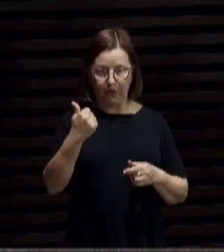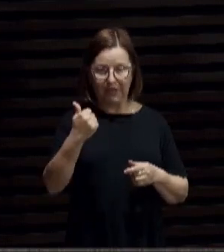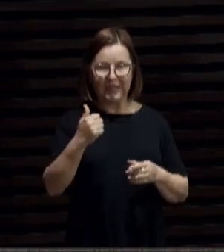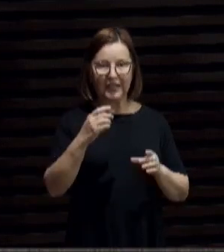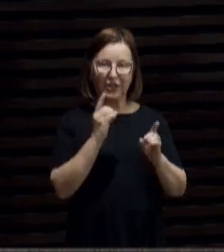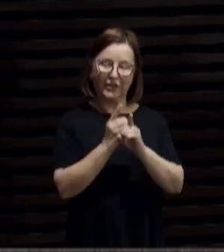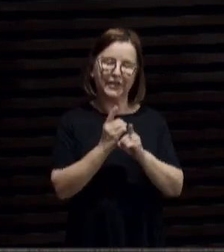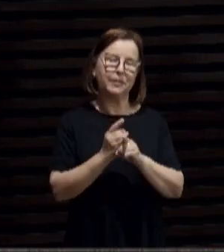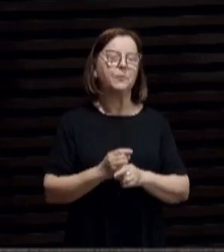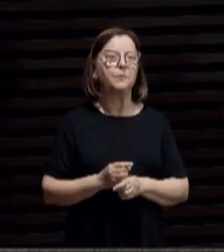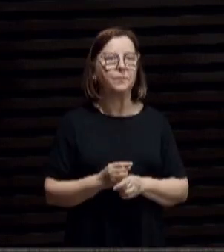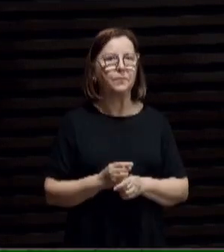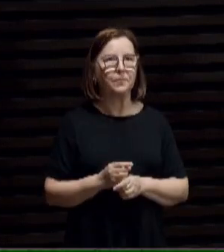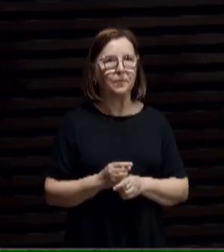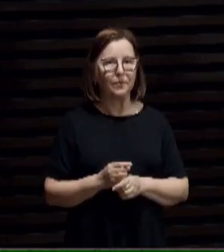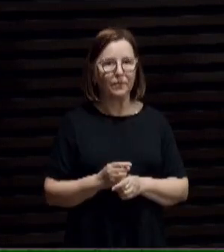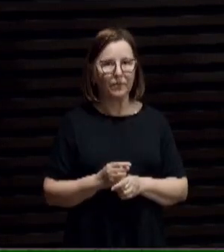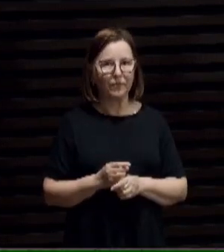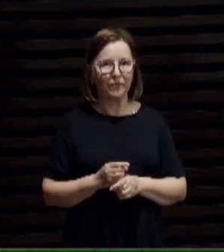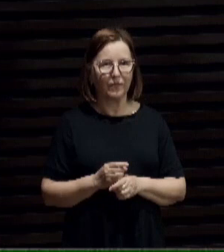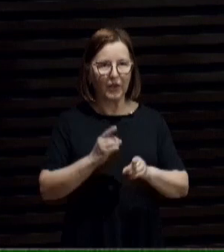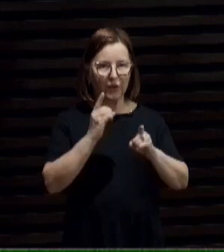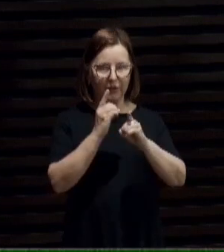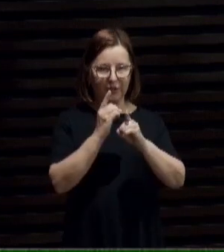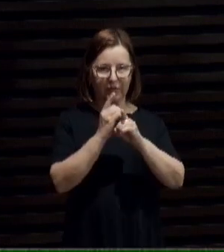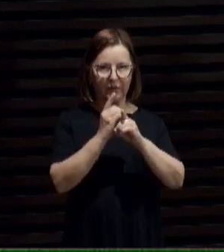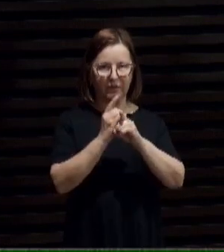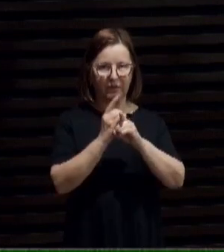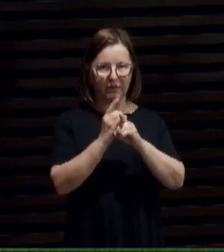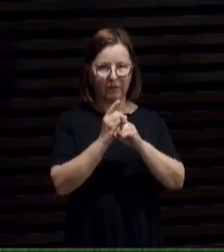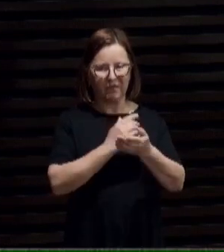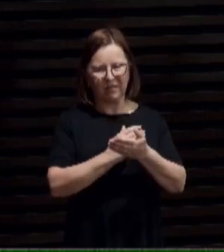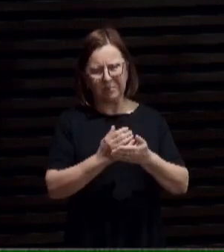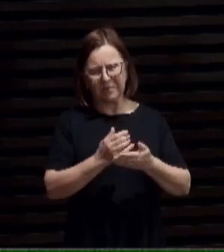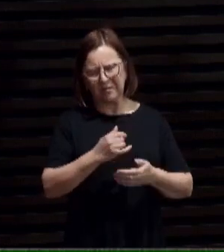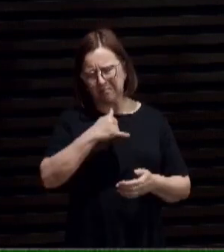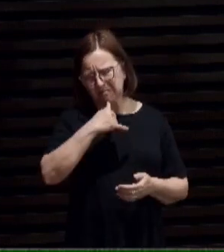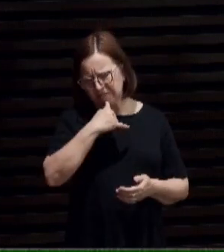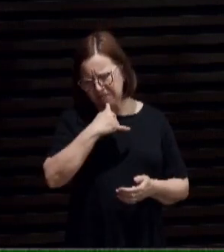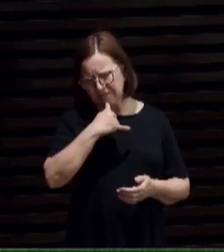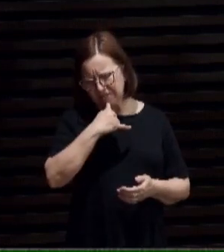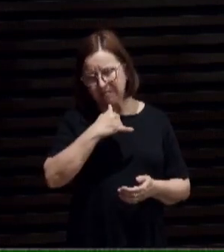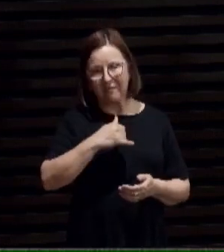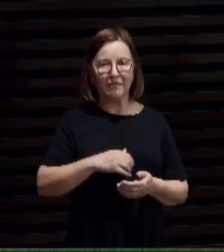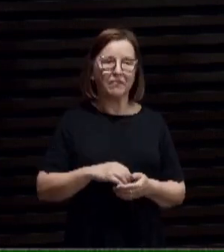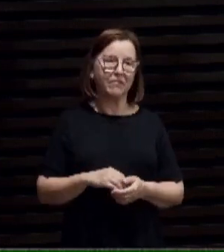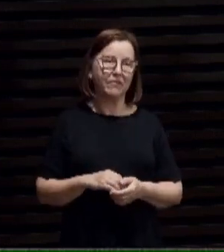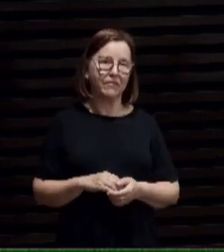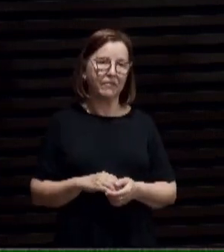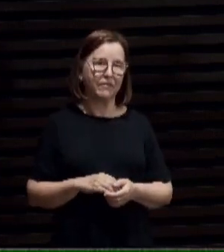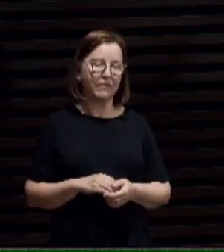E os discípulos entraram num processo de desânimo.